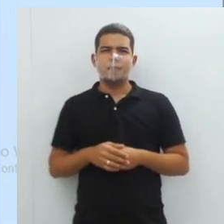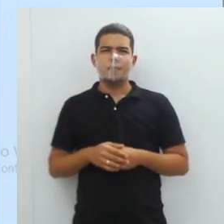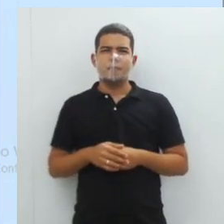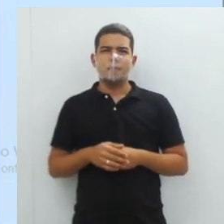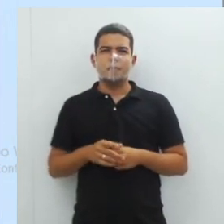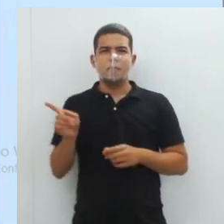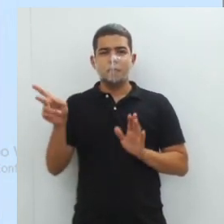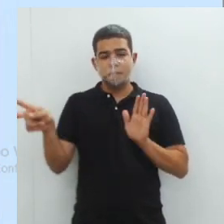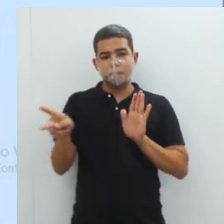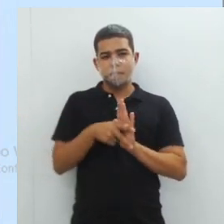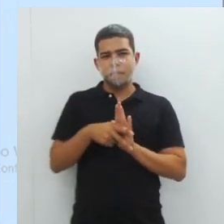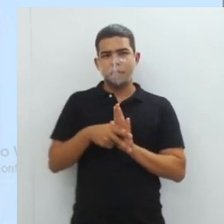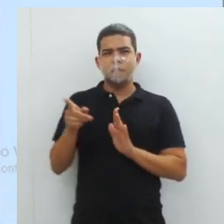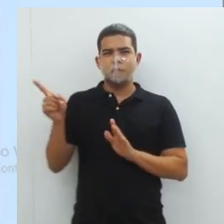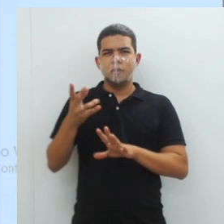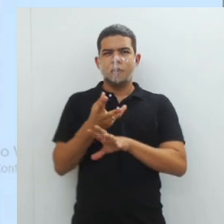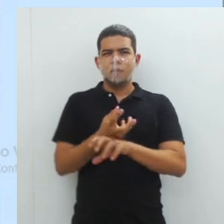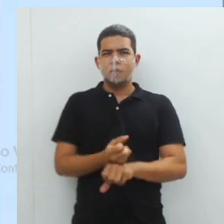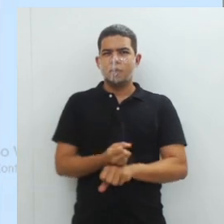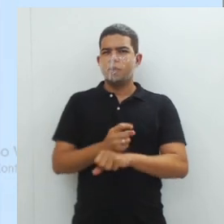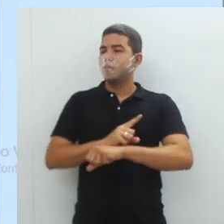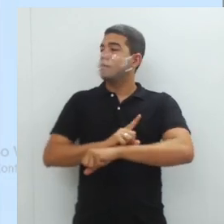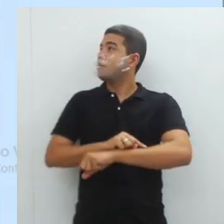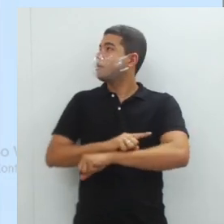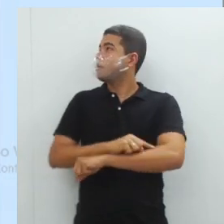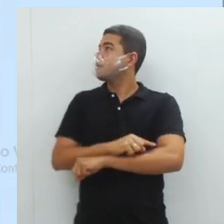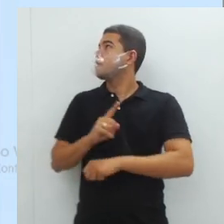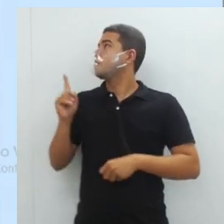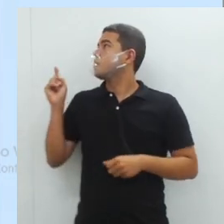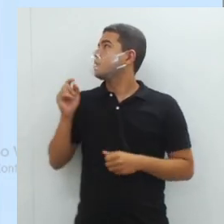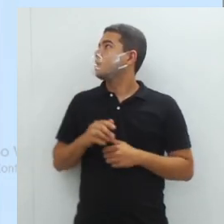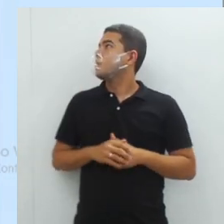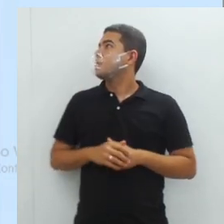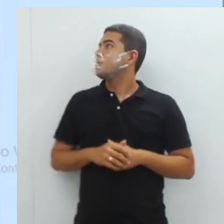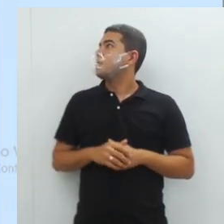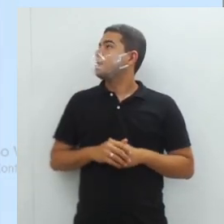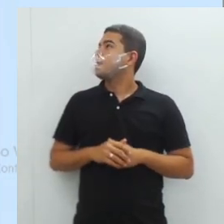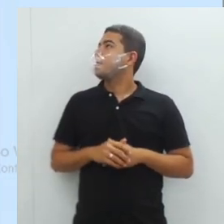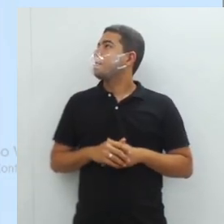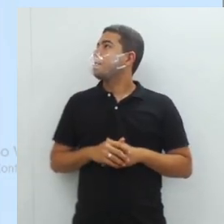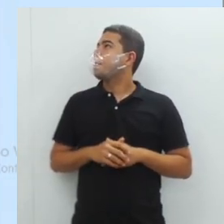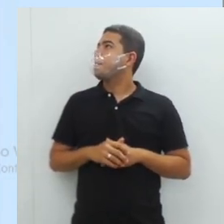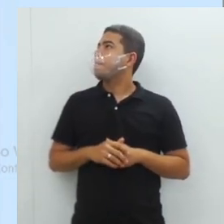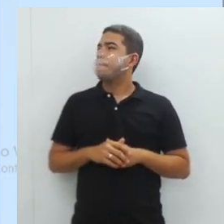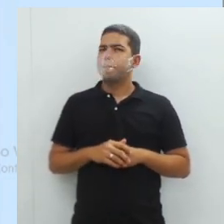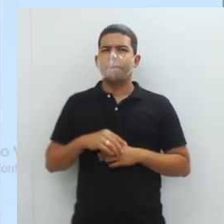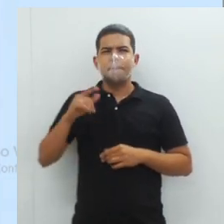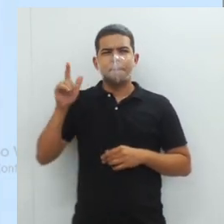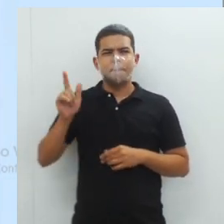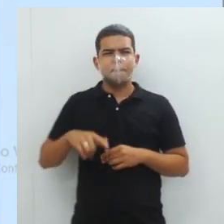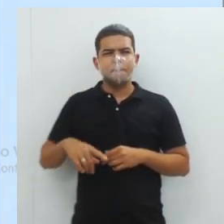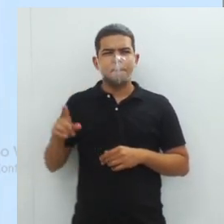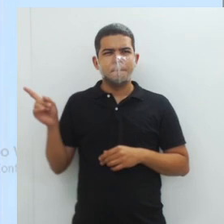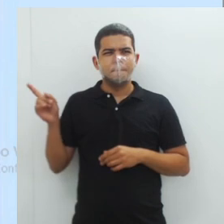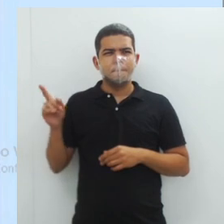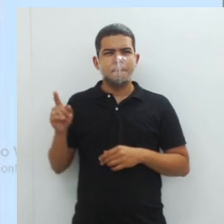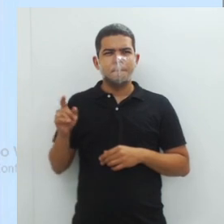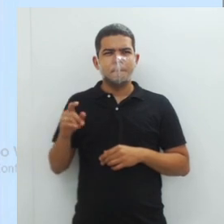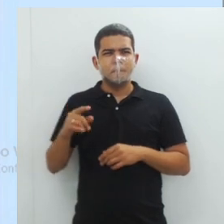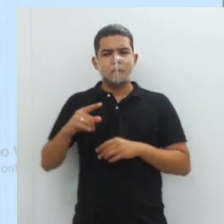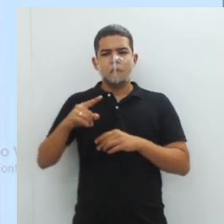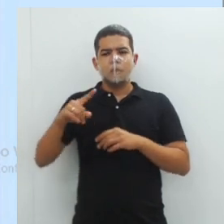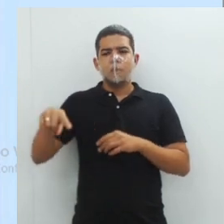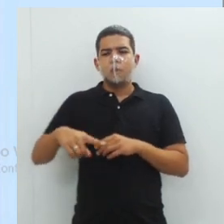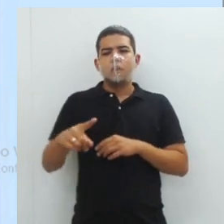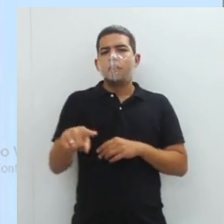da região, a famosa lagartixa, lagartos variados. Aqui a gente tem um exemplo de cobra de duas cabeças para